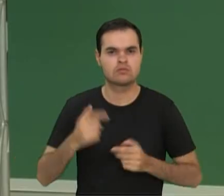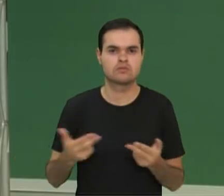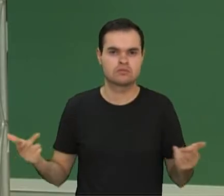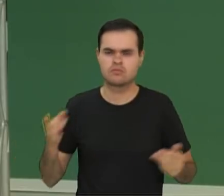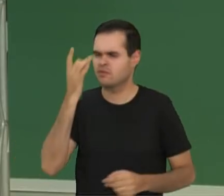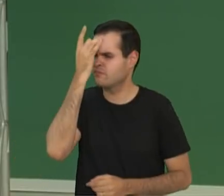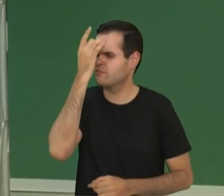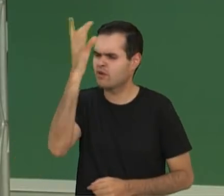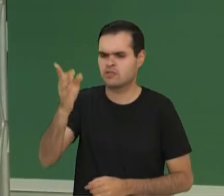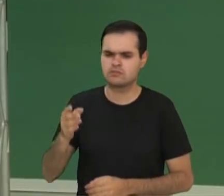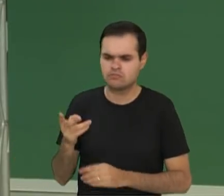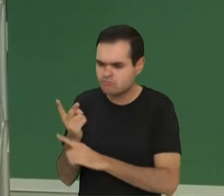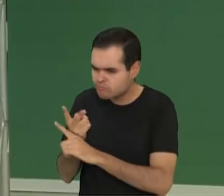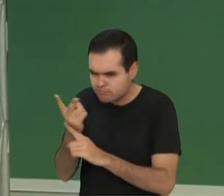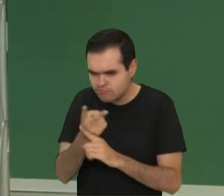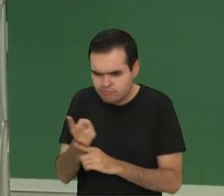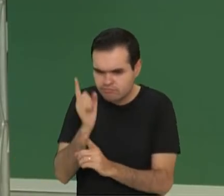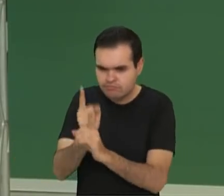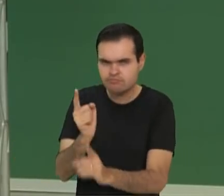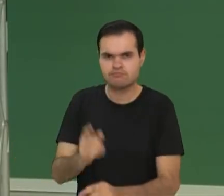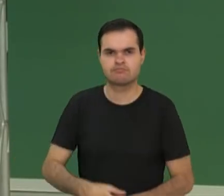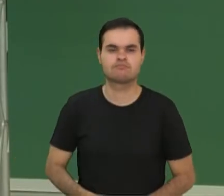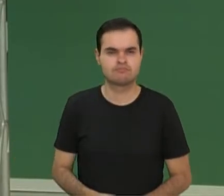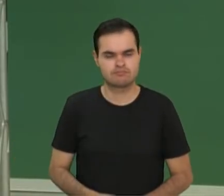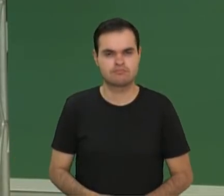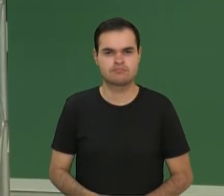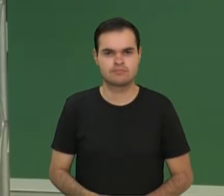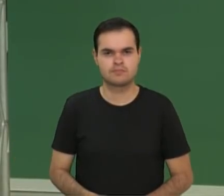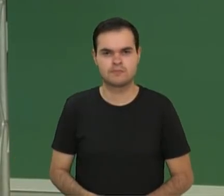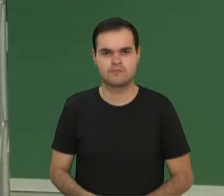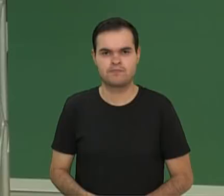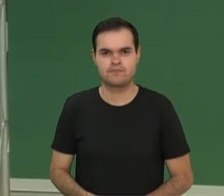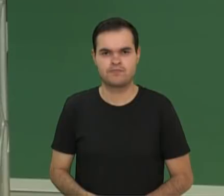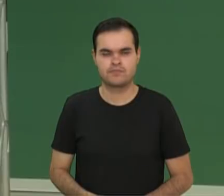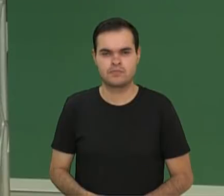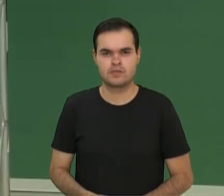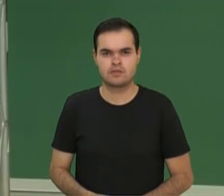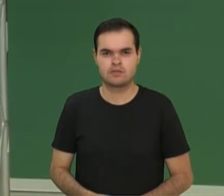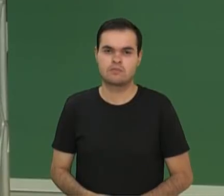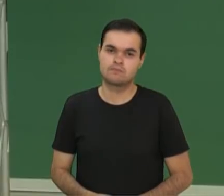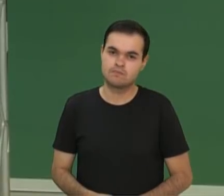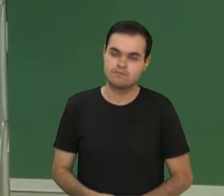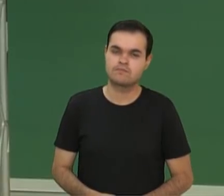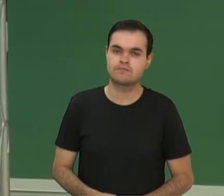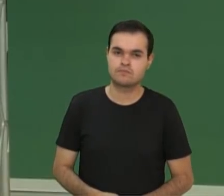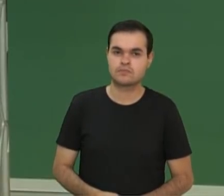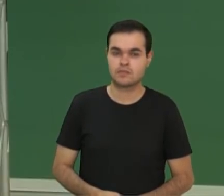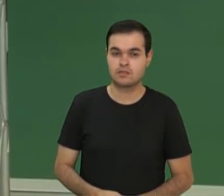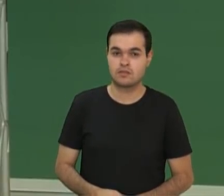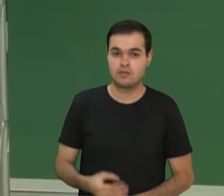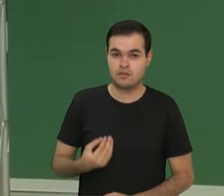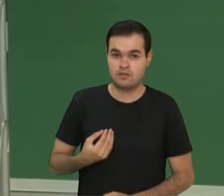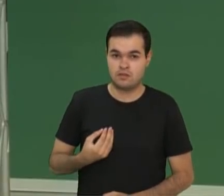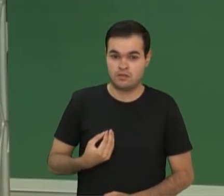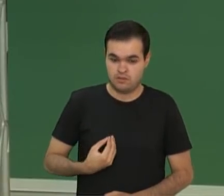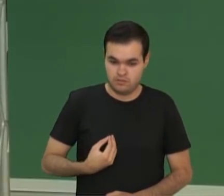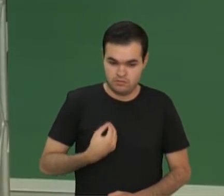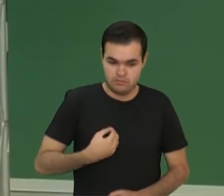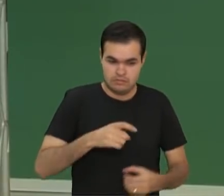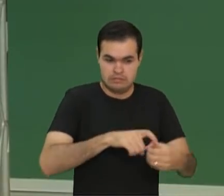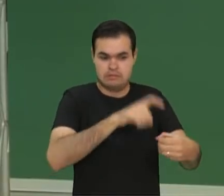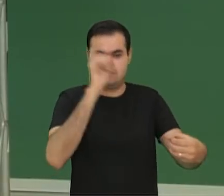é facílimo de rastrear. Já que é impossível e bem pouco prático viver fora do grid de